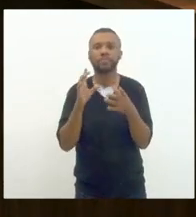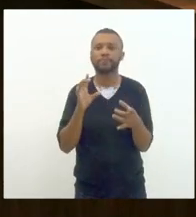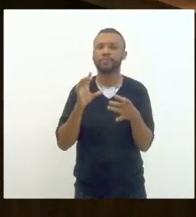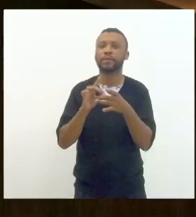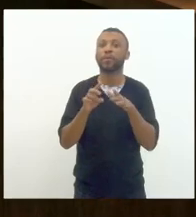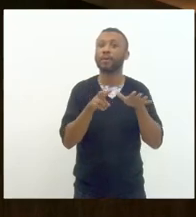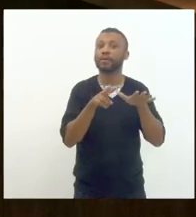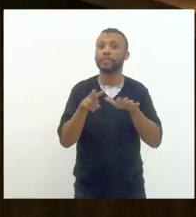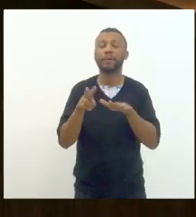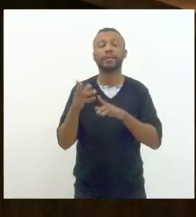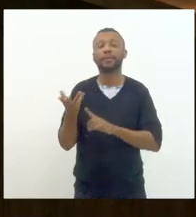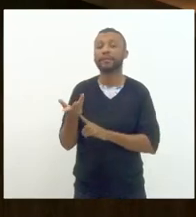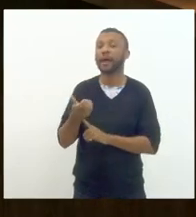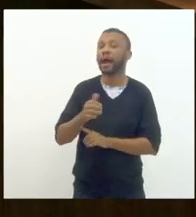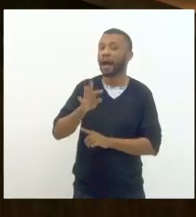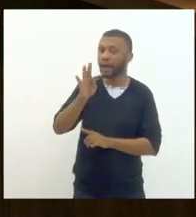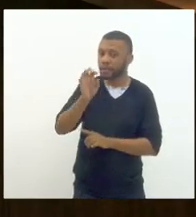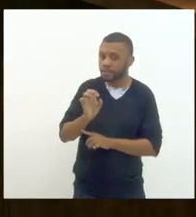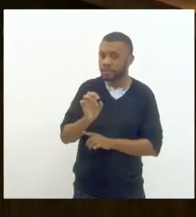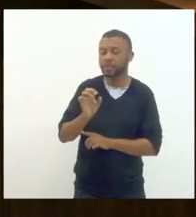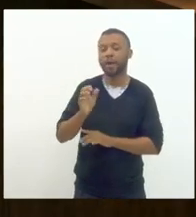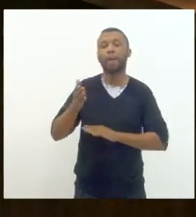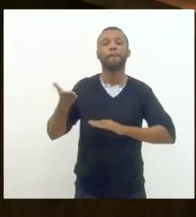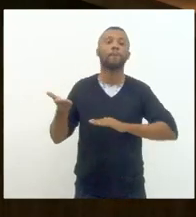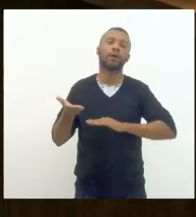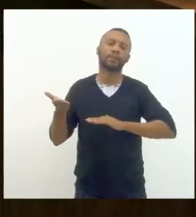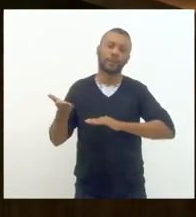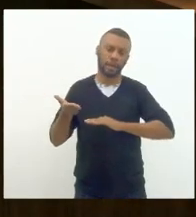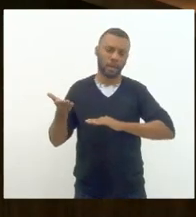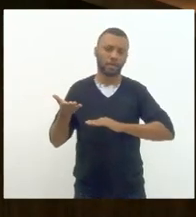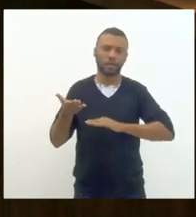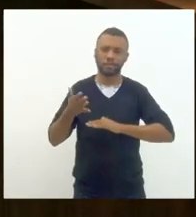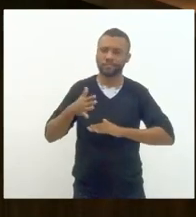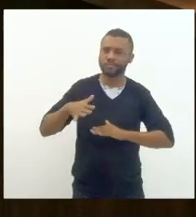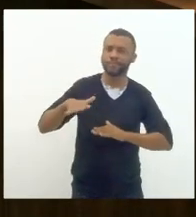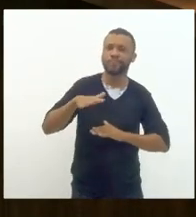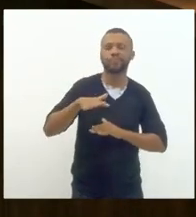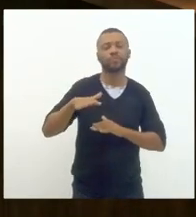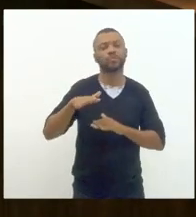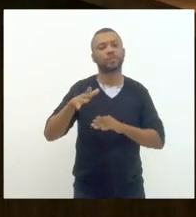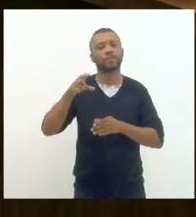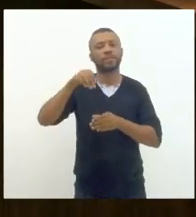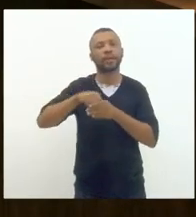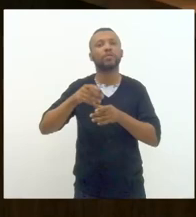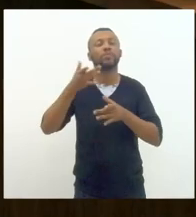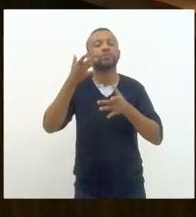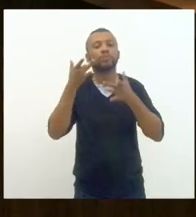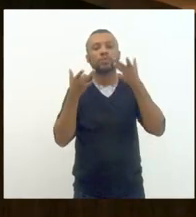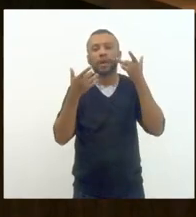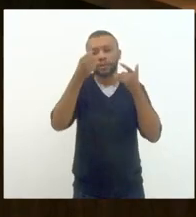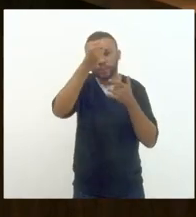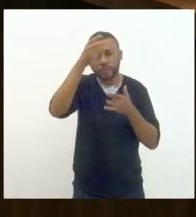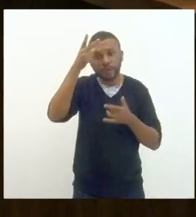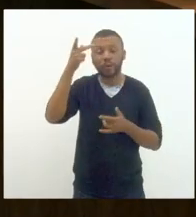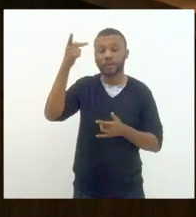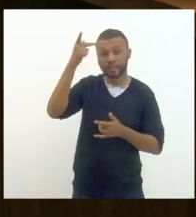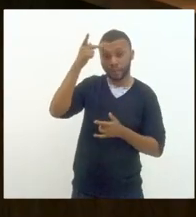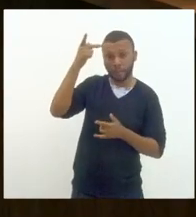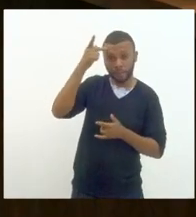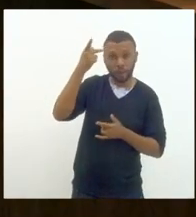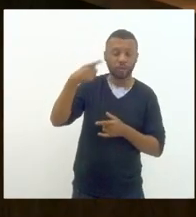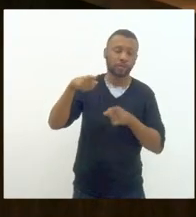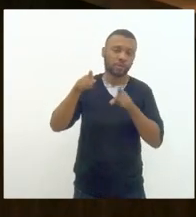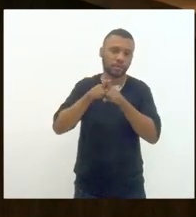Semana de Arte, que se realizou no Teatro Municipal da cidade de São Paulo, também